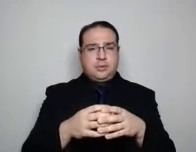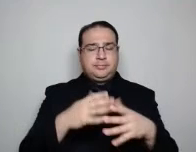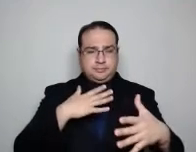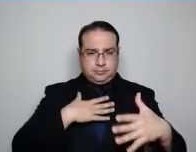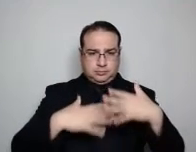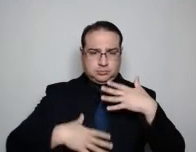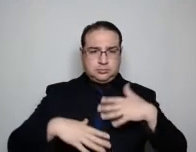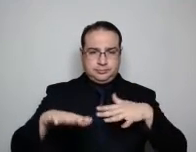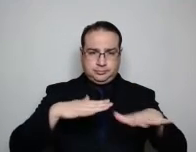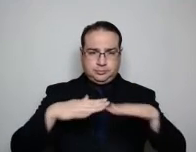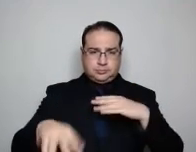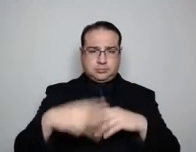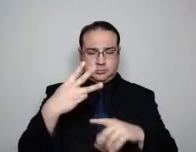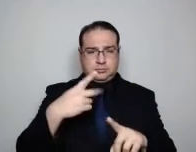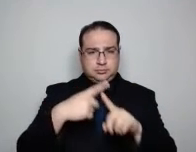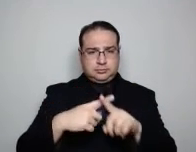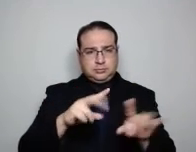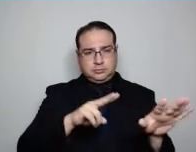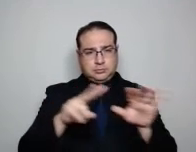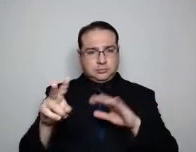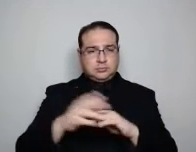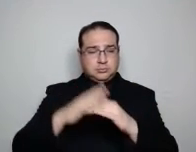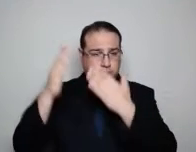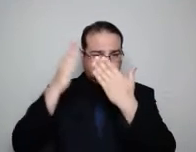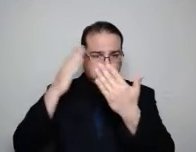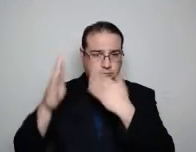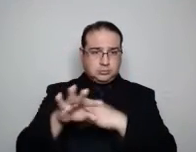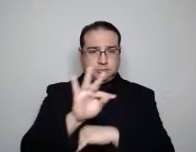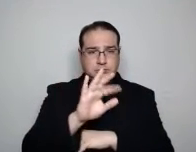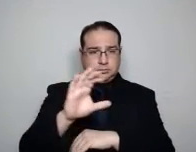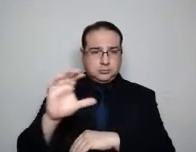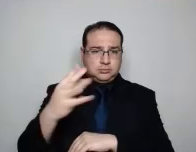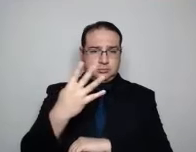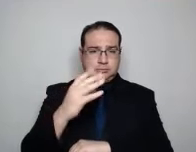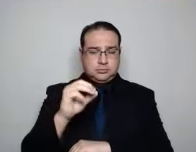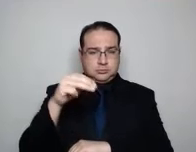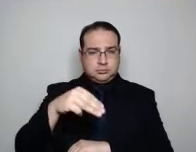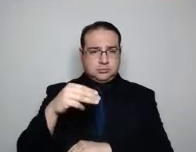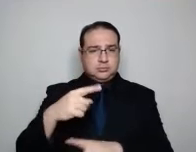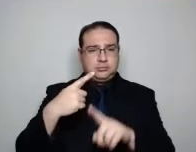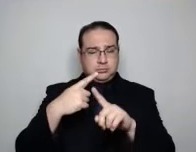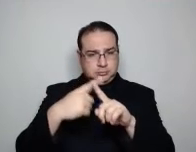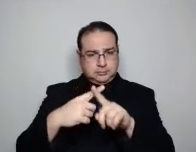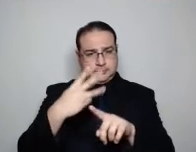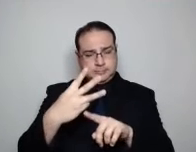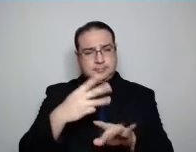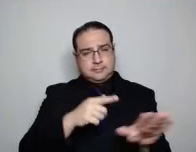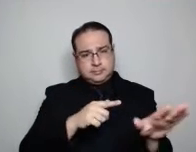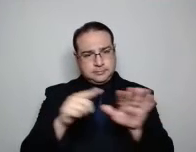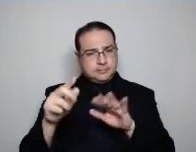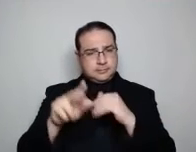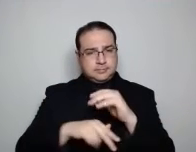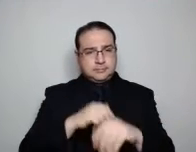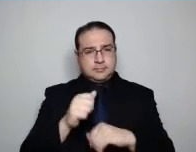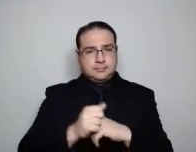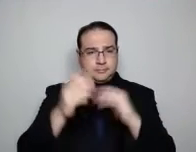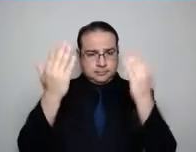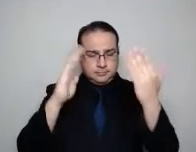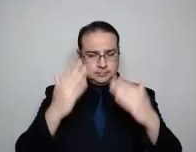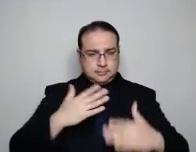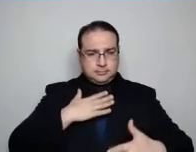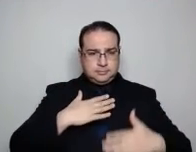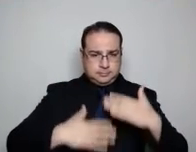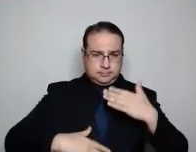semana, psicologia de abordagem TCC, 40 minutos, três vezes por semana, tratamento pelo método com analista de comportamento,